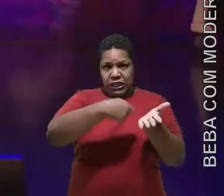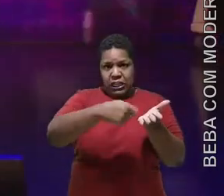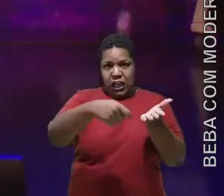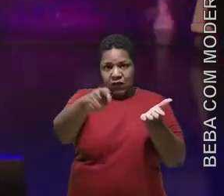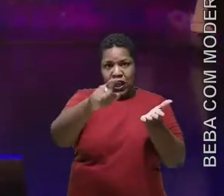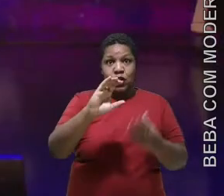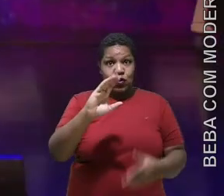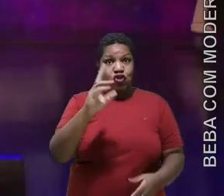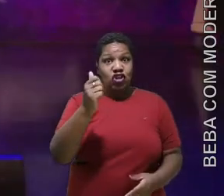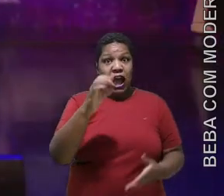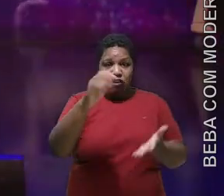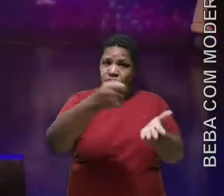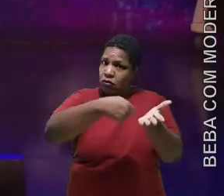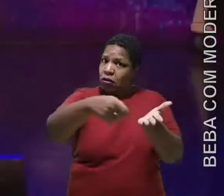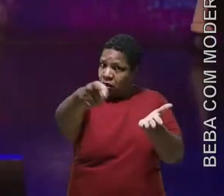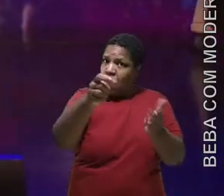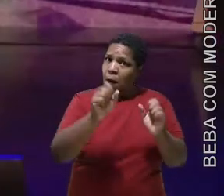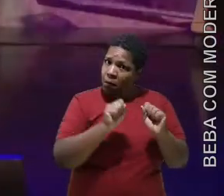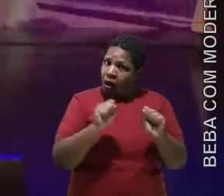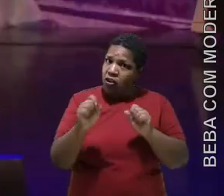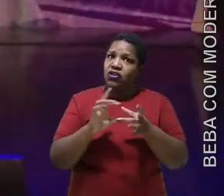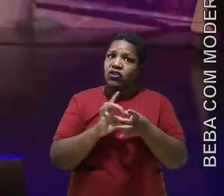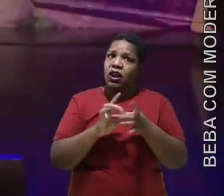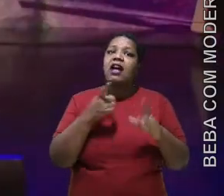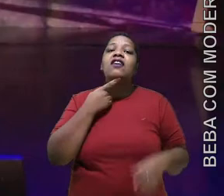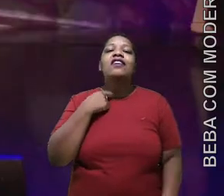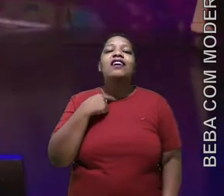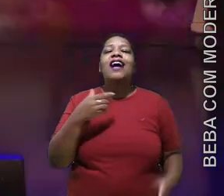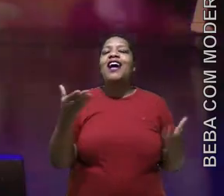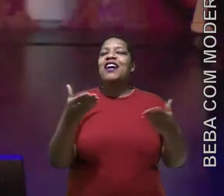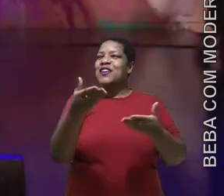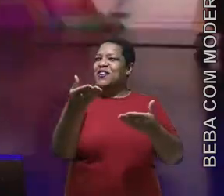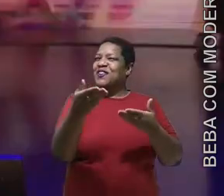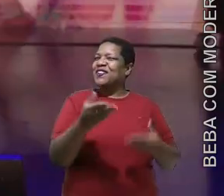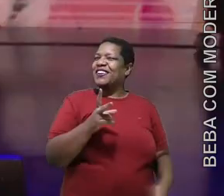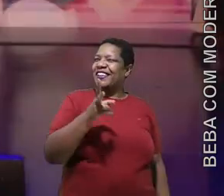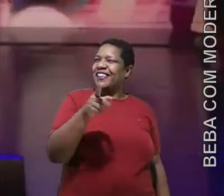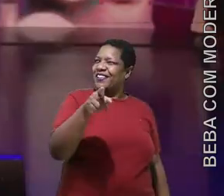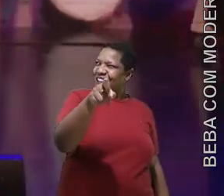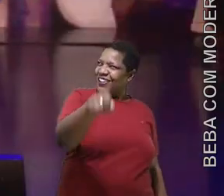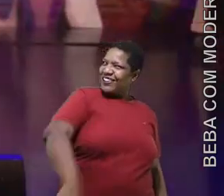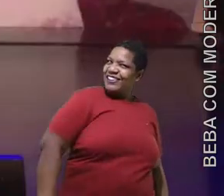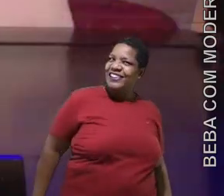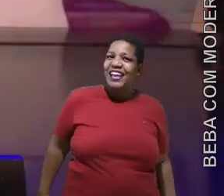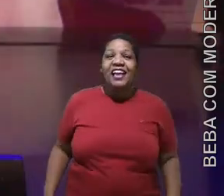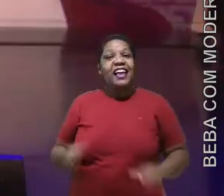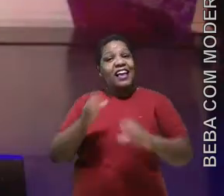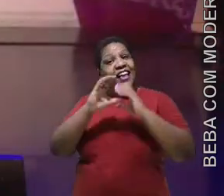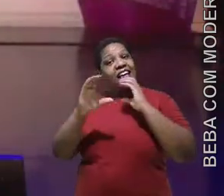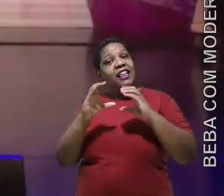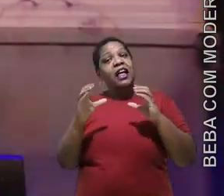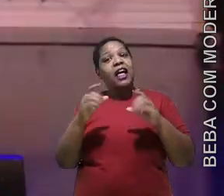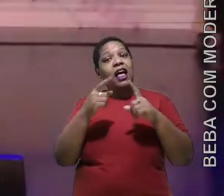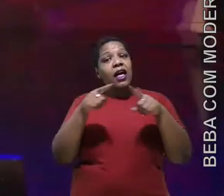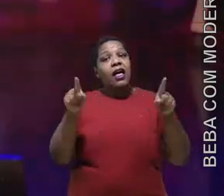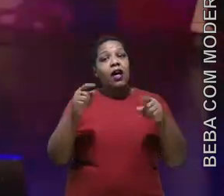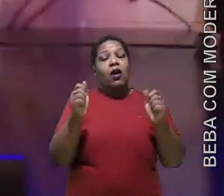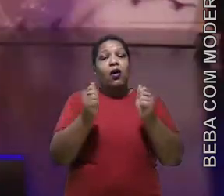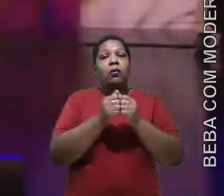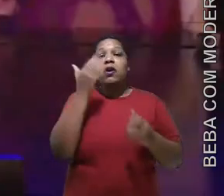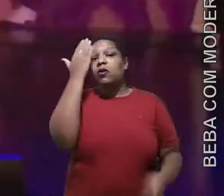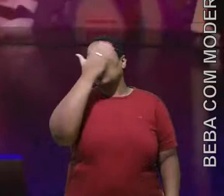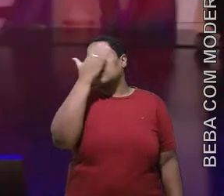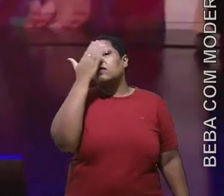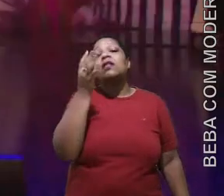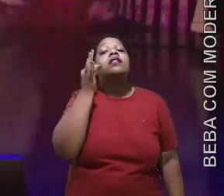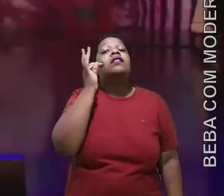chat pode ficar a vontade mas agora chegou aquele convite que eu tenho que faço para vocês que a cantar o refrão comigo eu não estou vendo qual